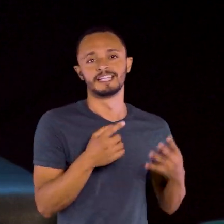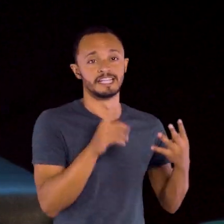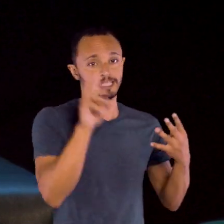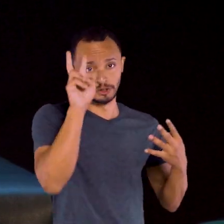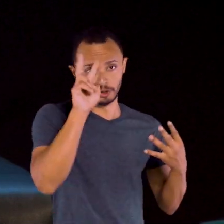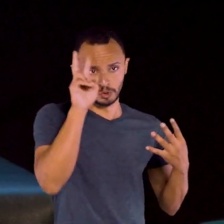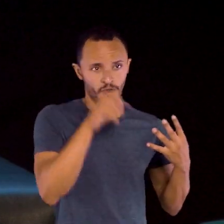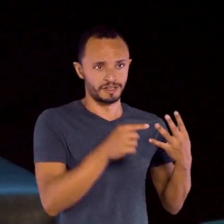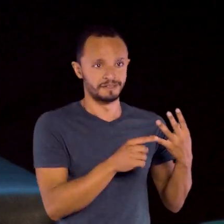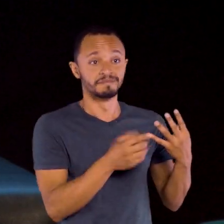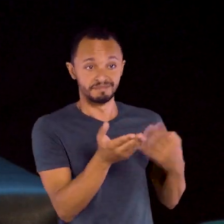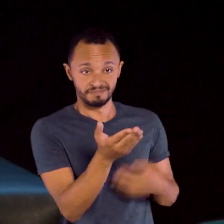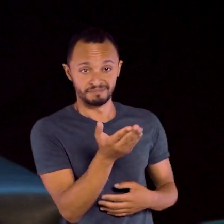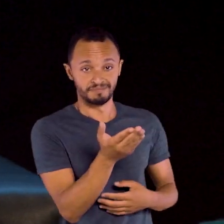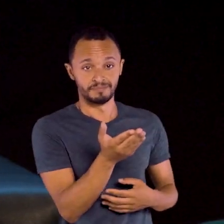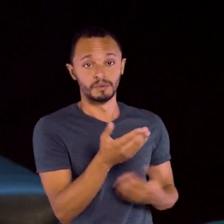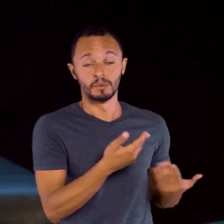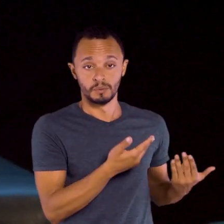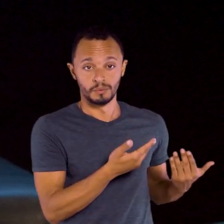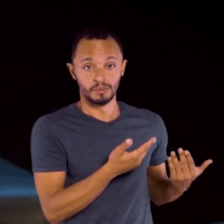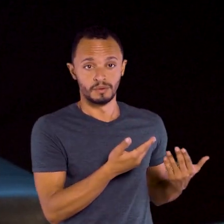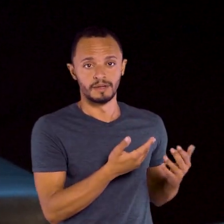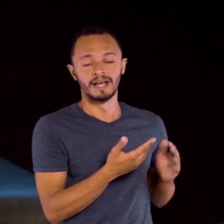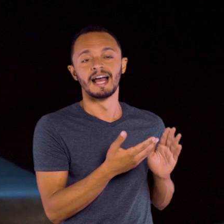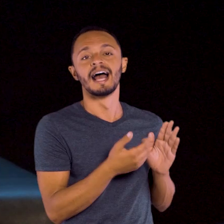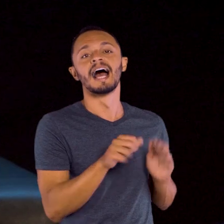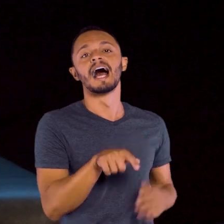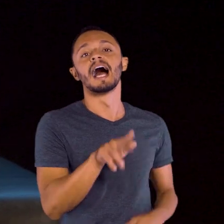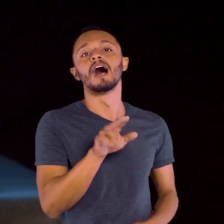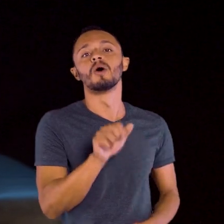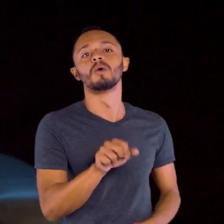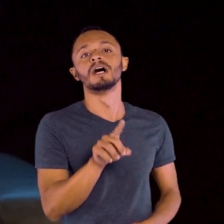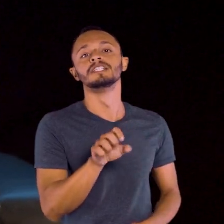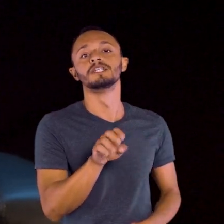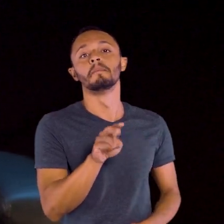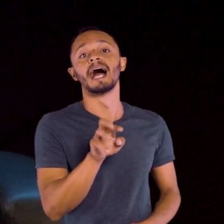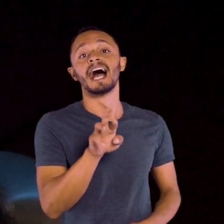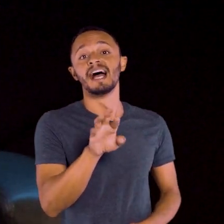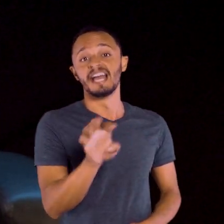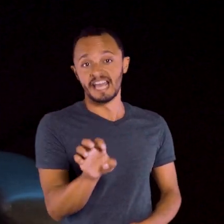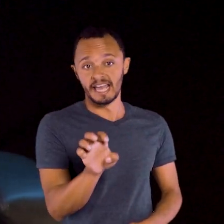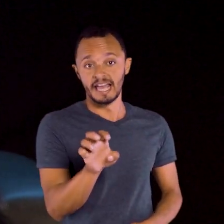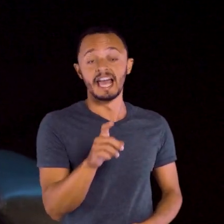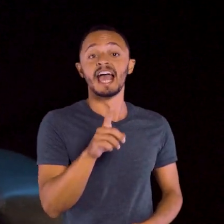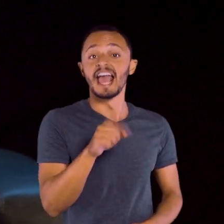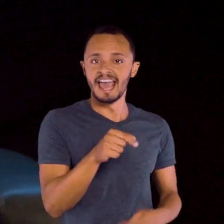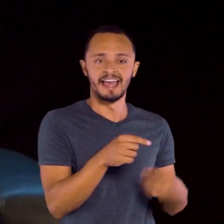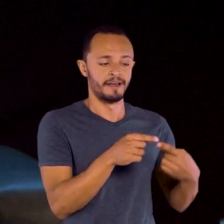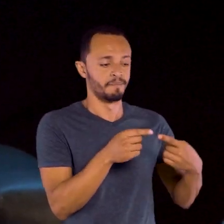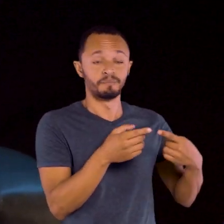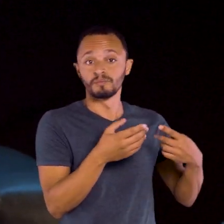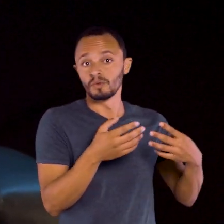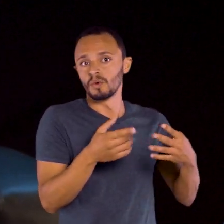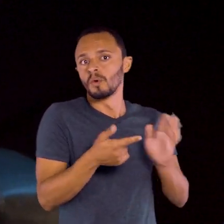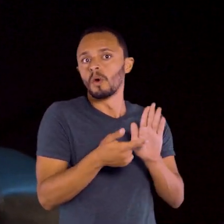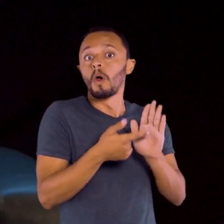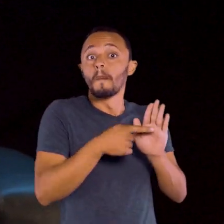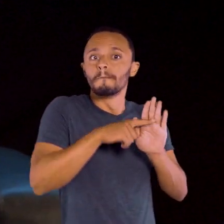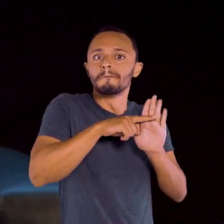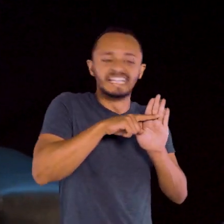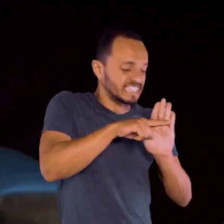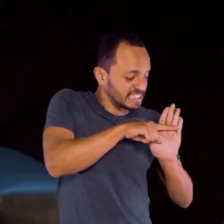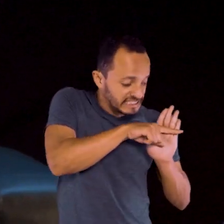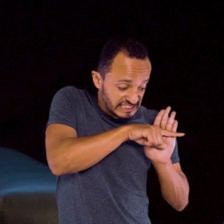essa. Eliana mostra o livro ao público. O Água de Barrela, né? Ele é uma saga, ele é um fruto de uma